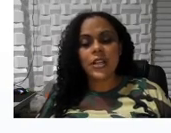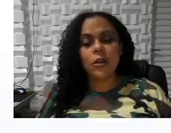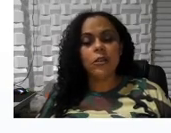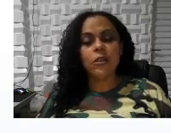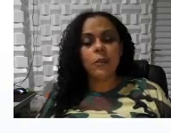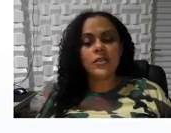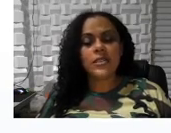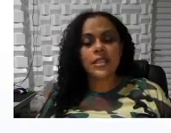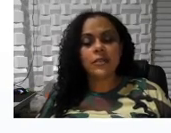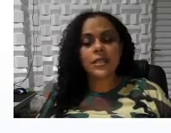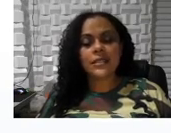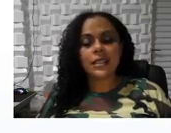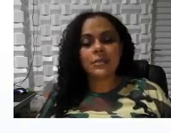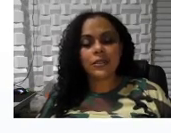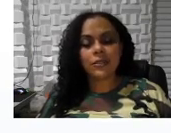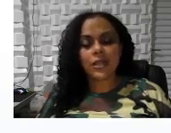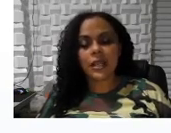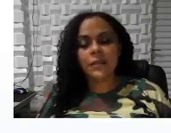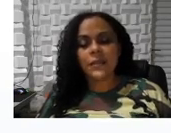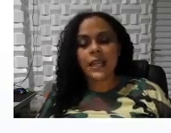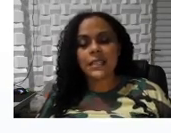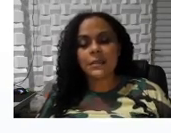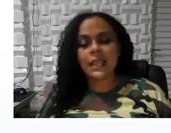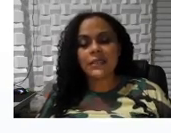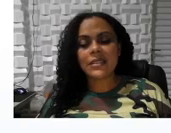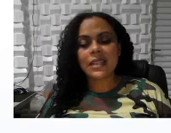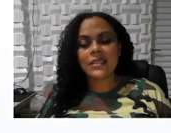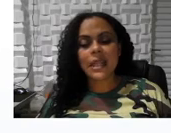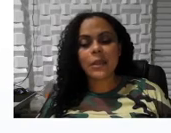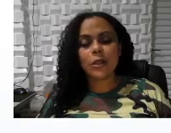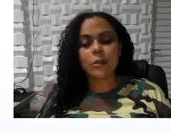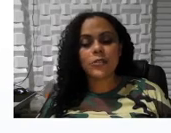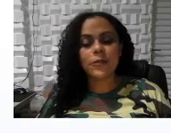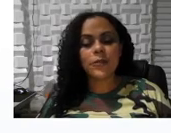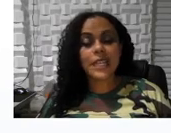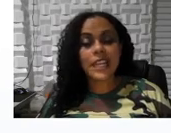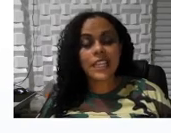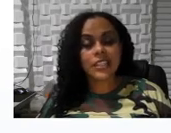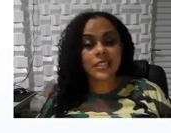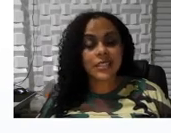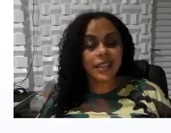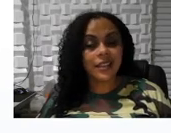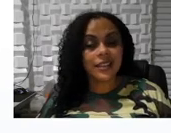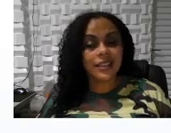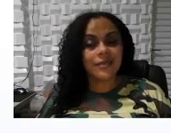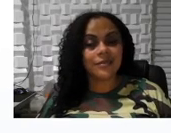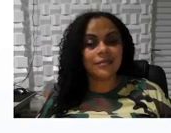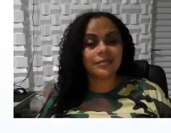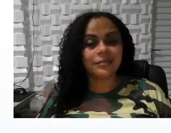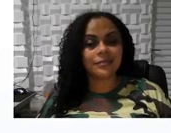com a posição da sílaba tônica, as palavras recebem nomes diferentes, né?